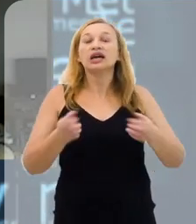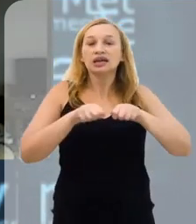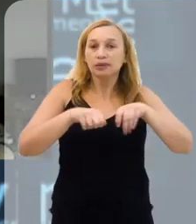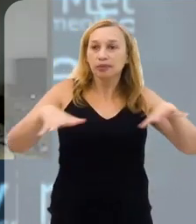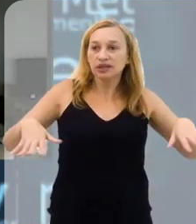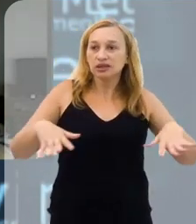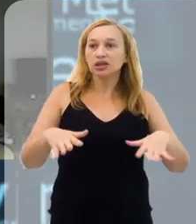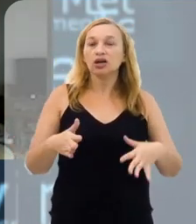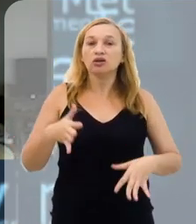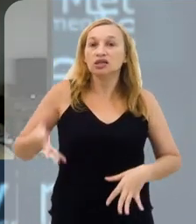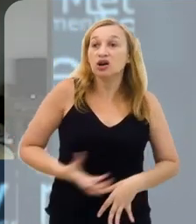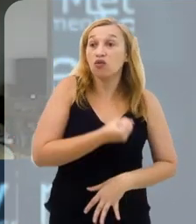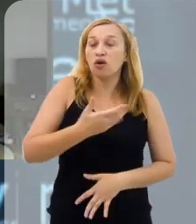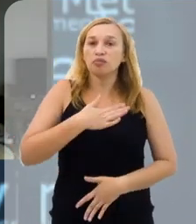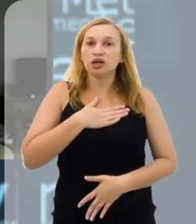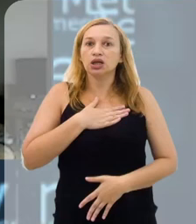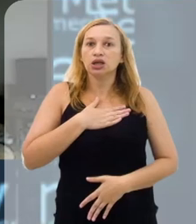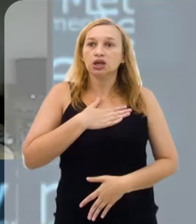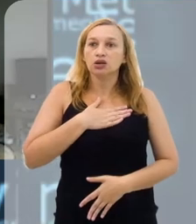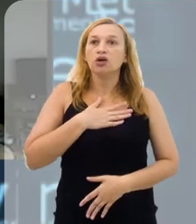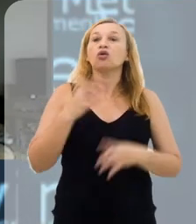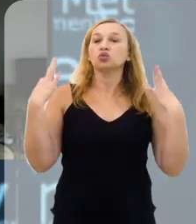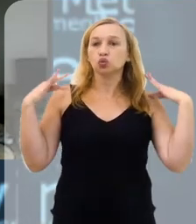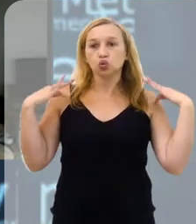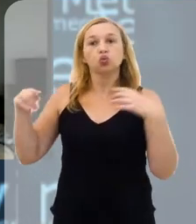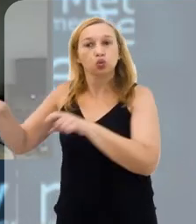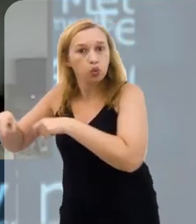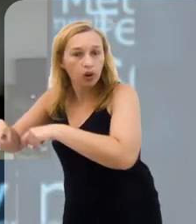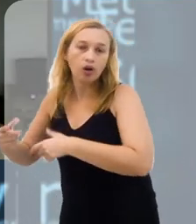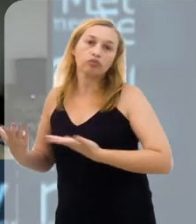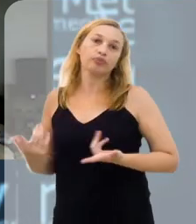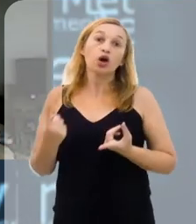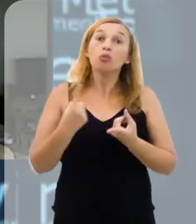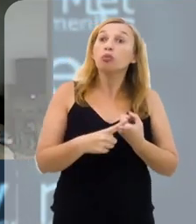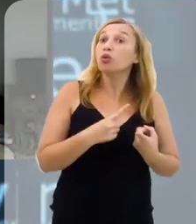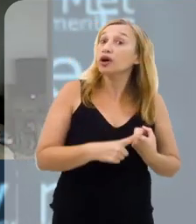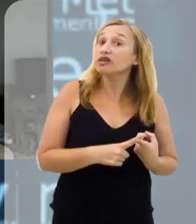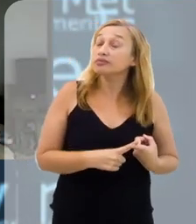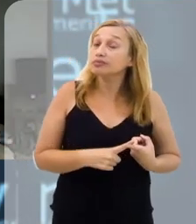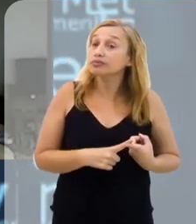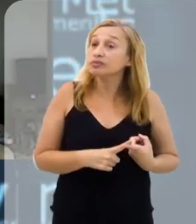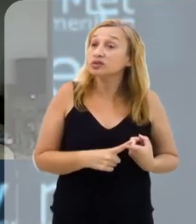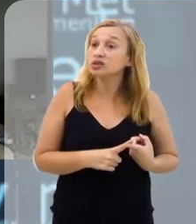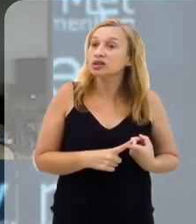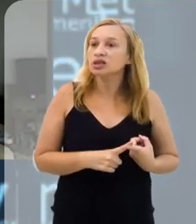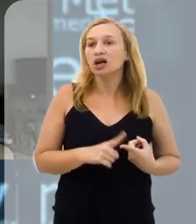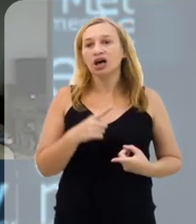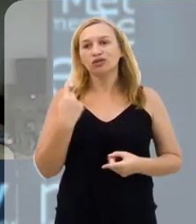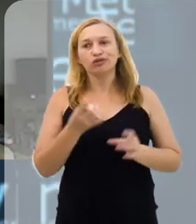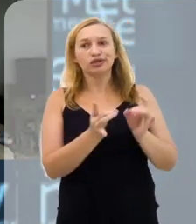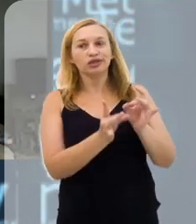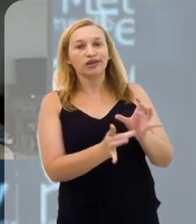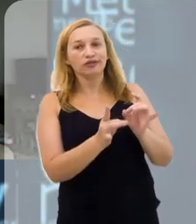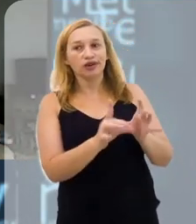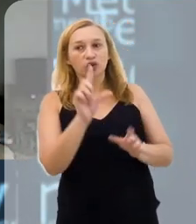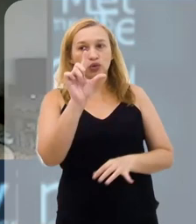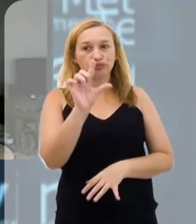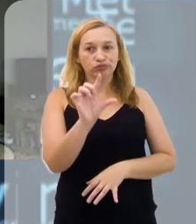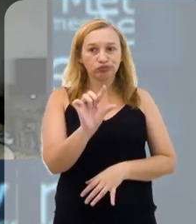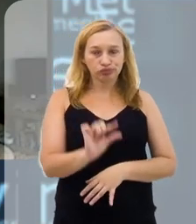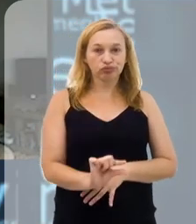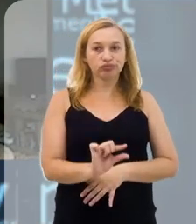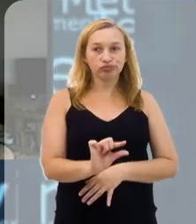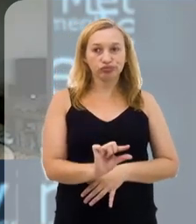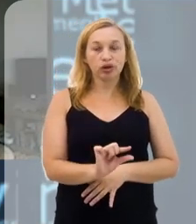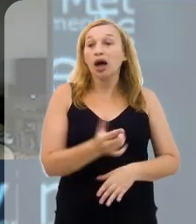E na pandemia, o que me salvou foi o turismo rural, porque nossa